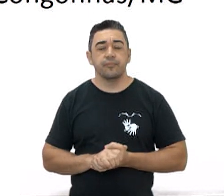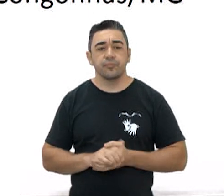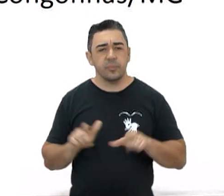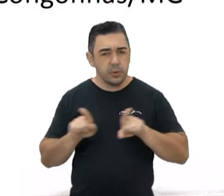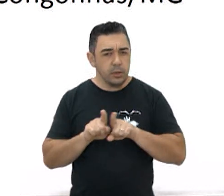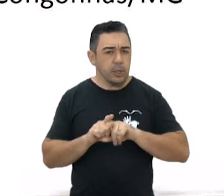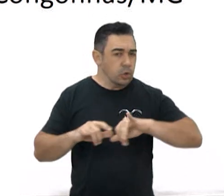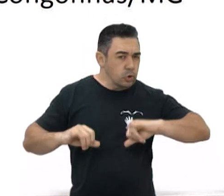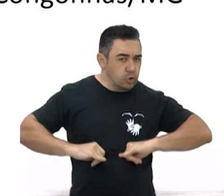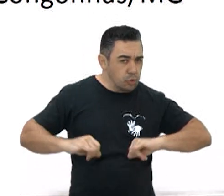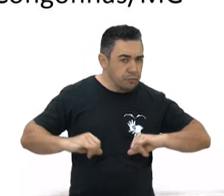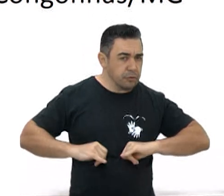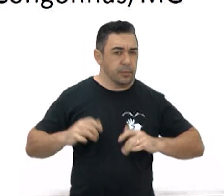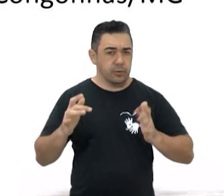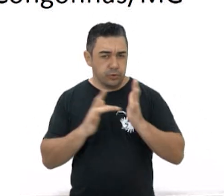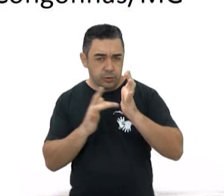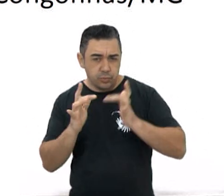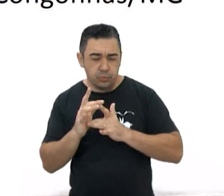Flagelação.